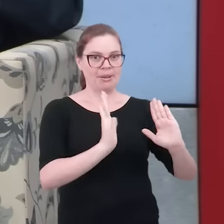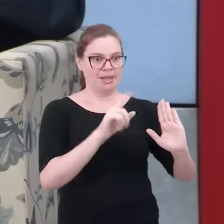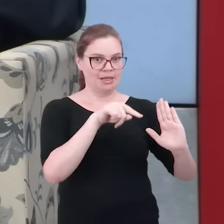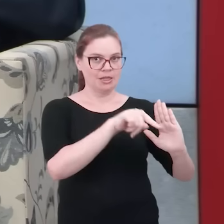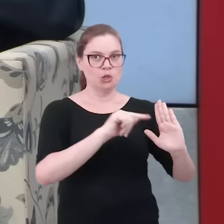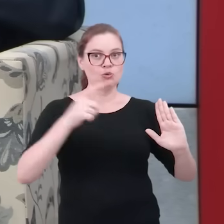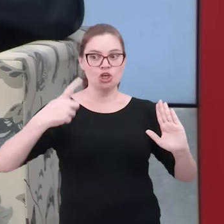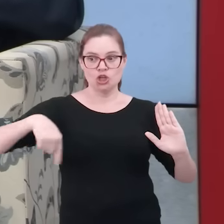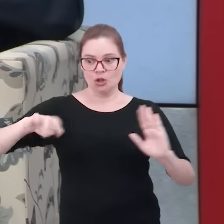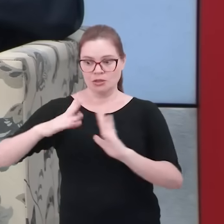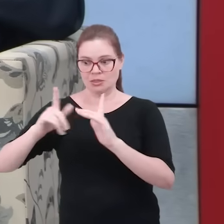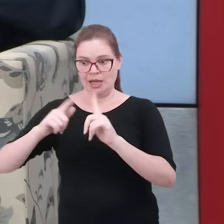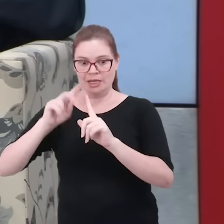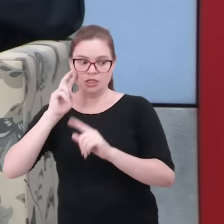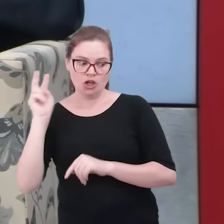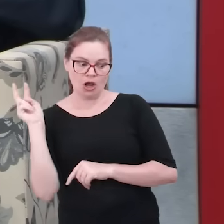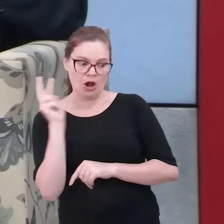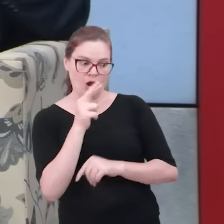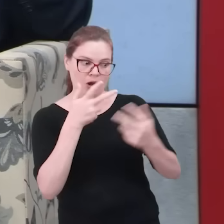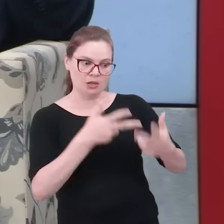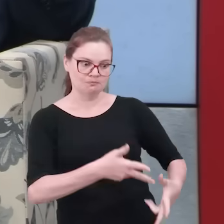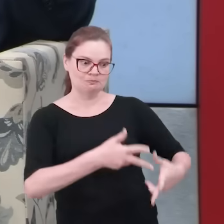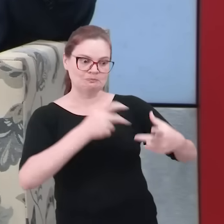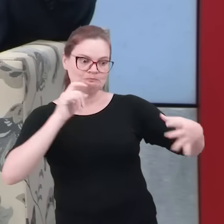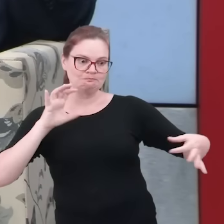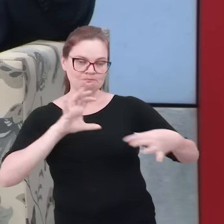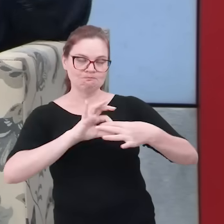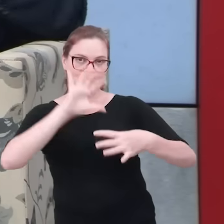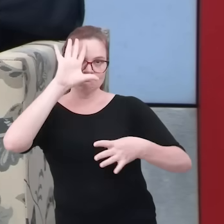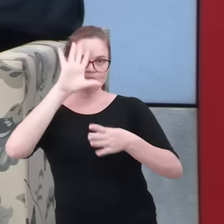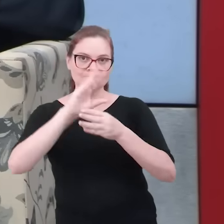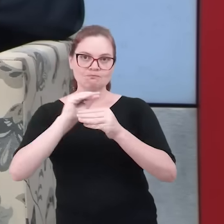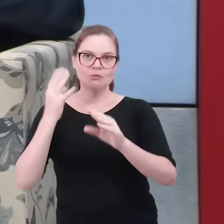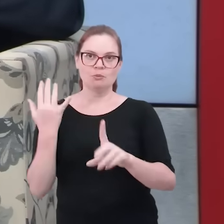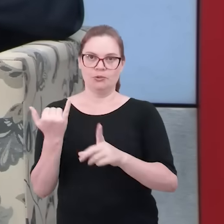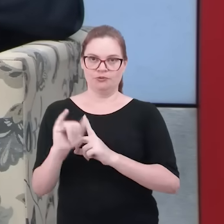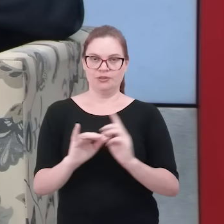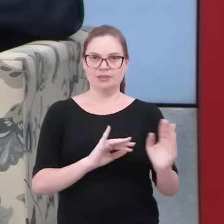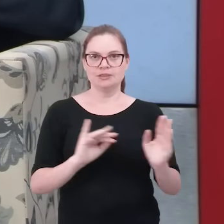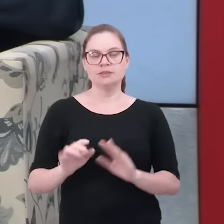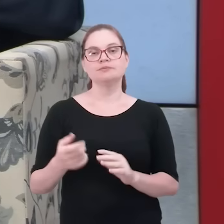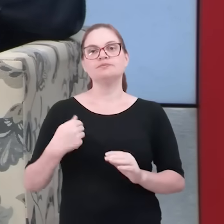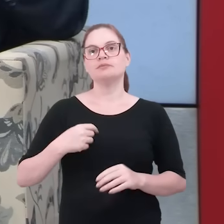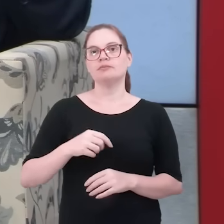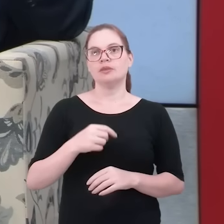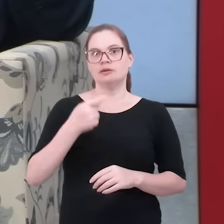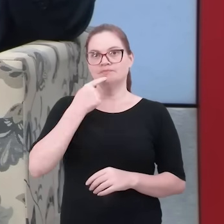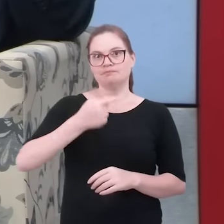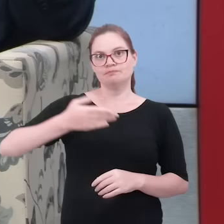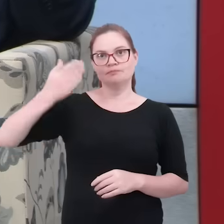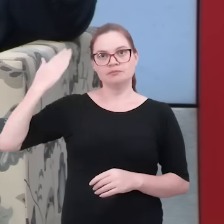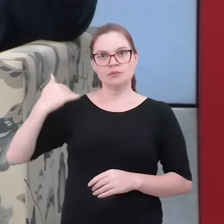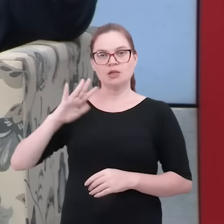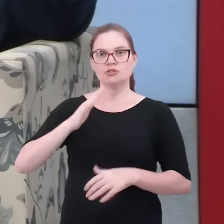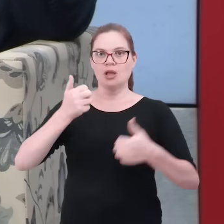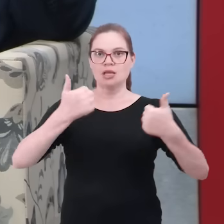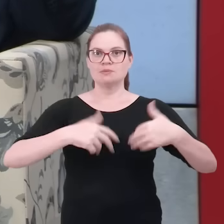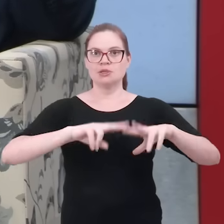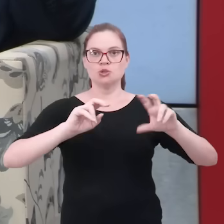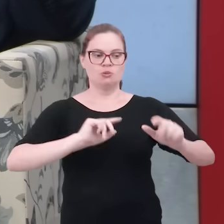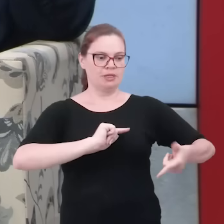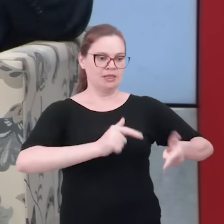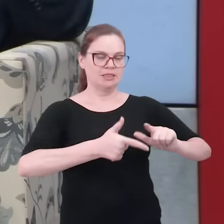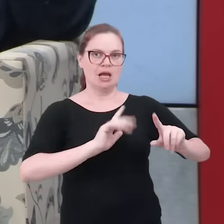edição passada, falamos a respeito do retorno de Israel para a terra e de como se cumpriu a parábola da